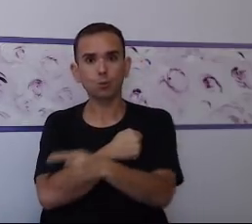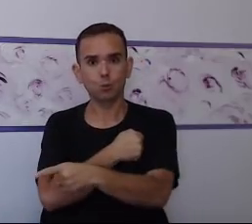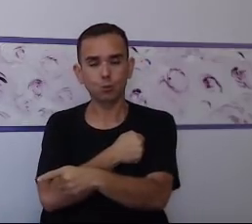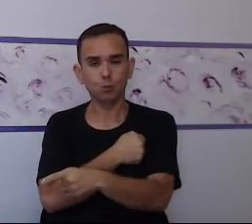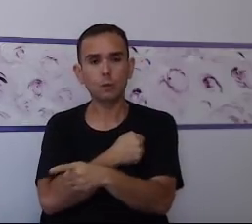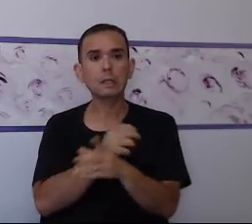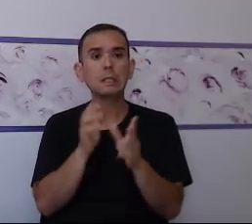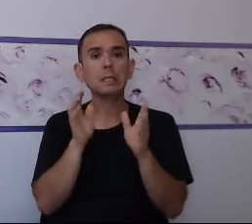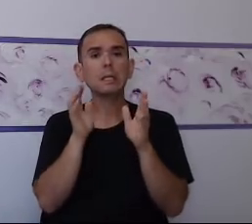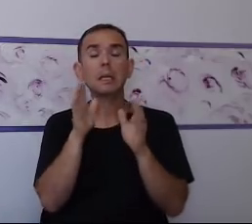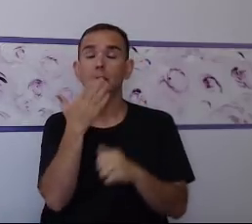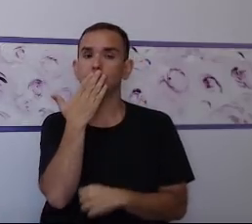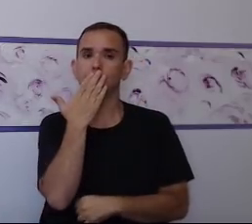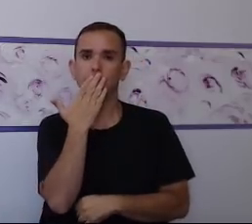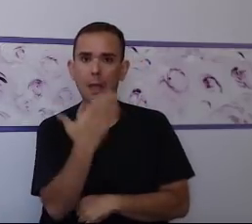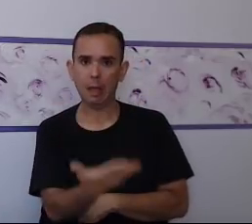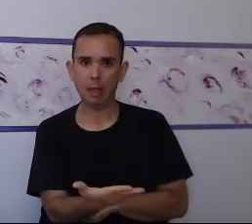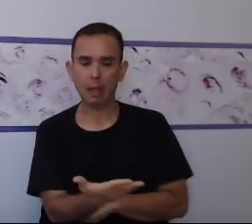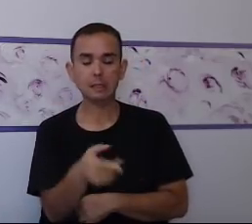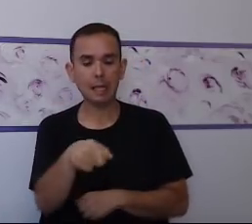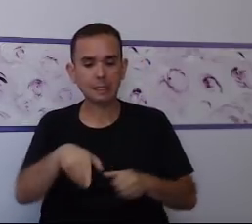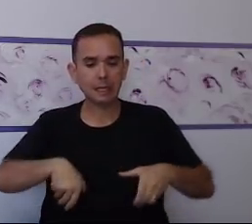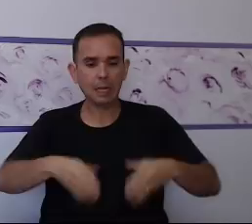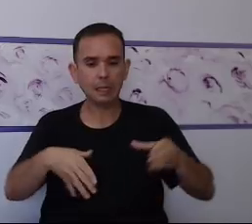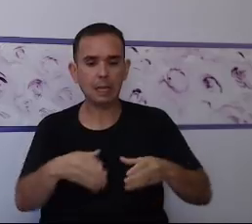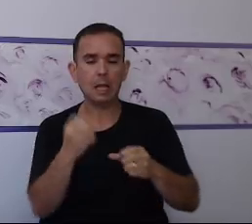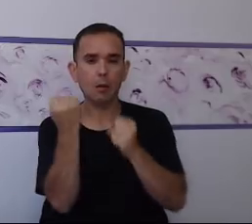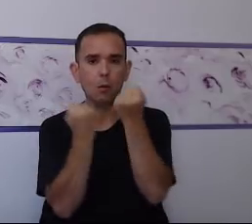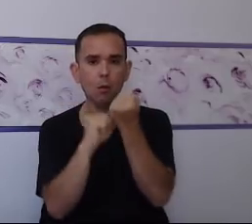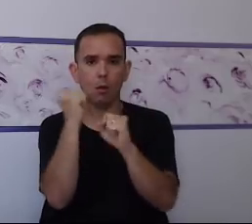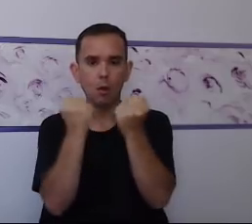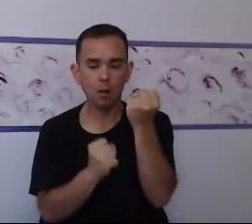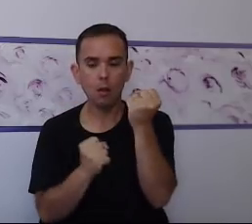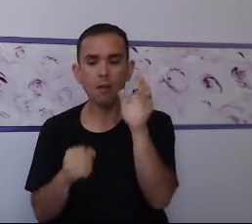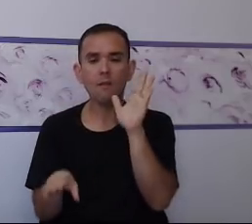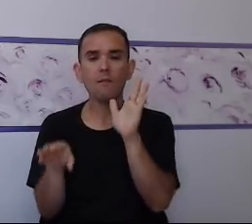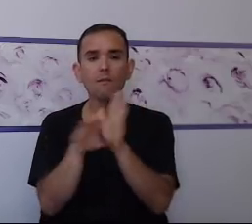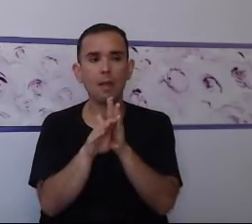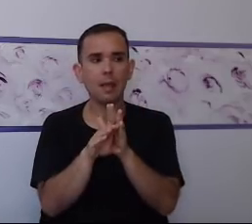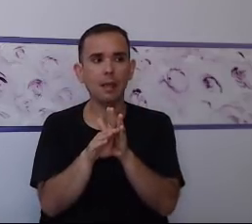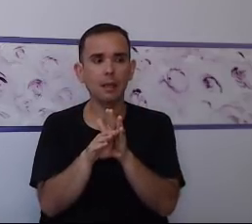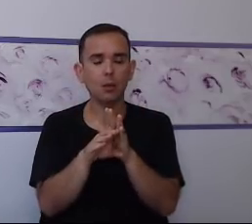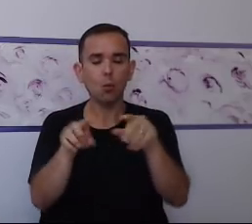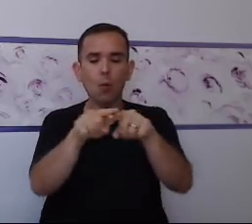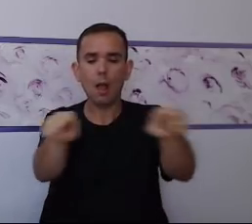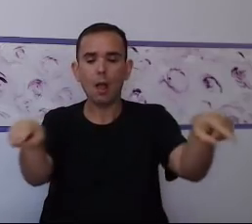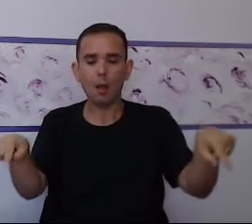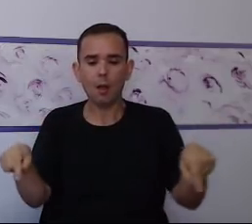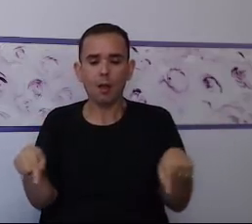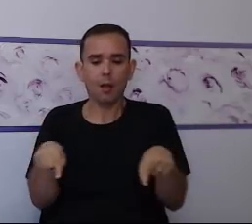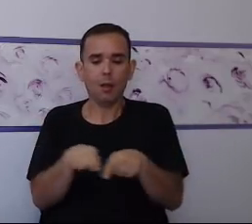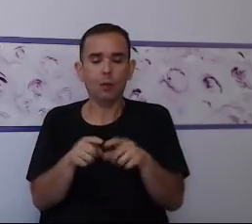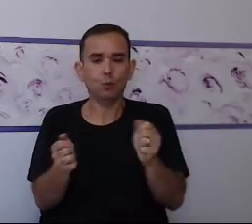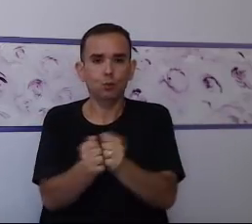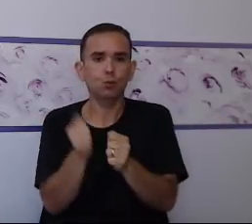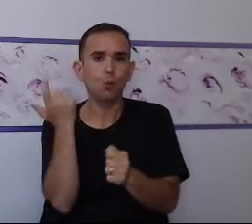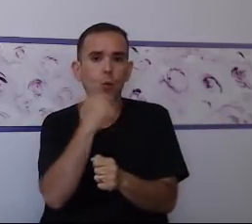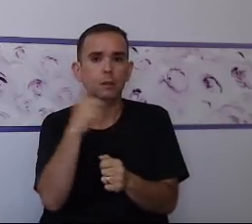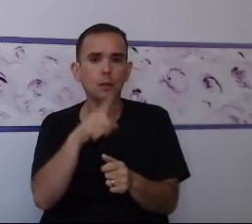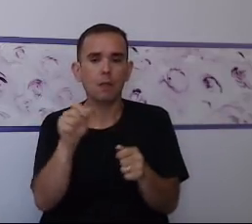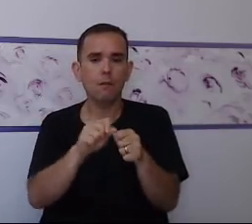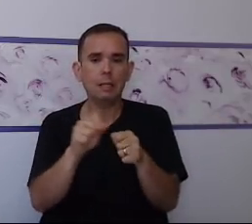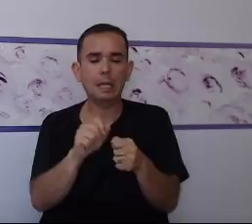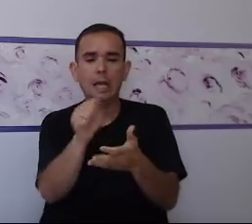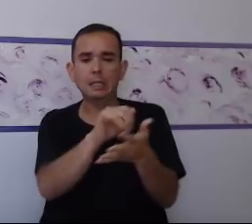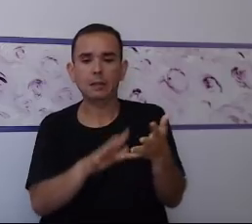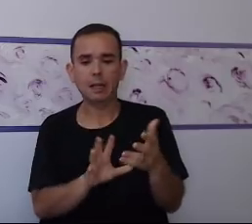que a gente solicita, né, essa cadeira de rodas, para que venha com a bandeja de atividades, né, para a gente conseguir realizar a atividade